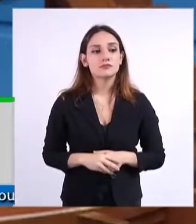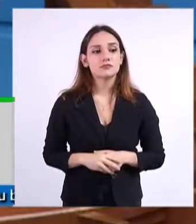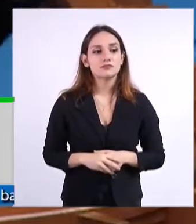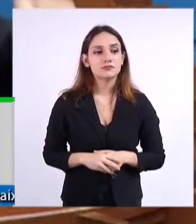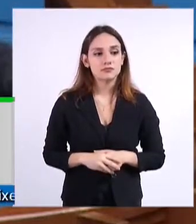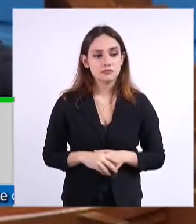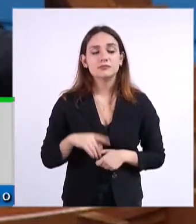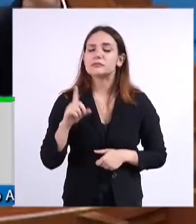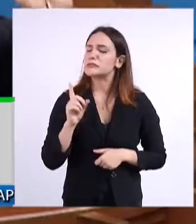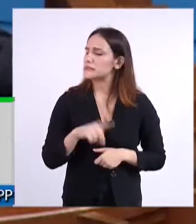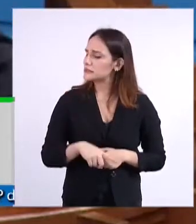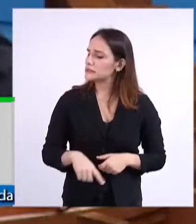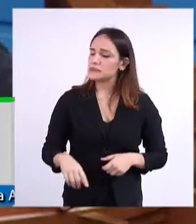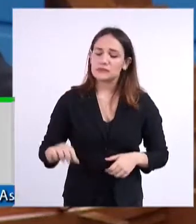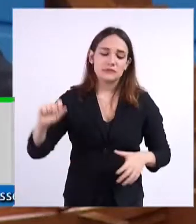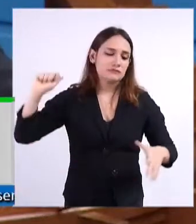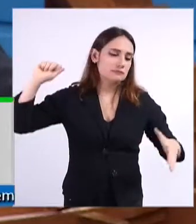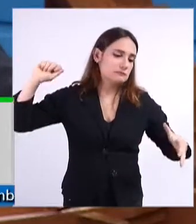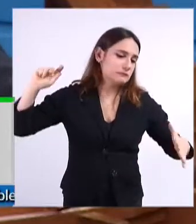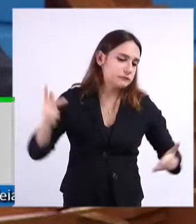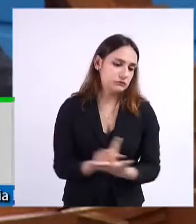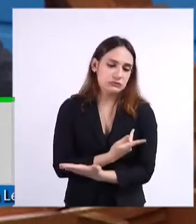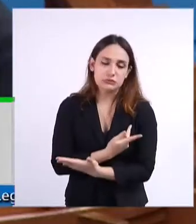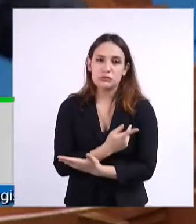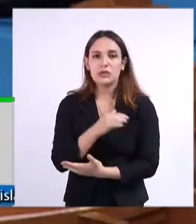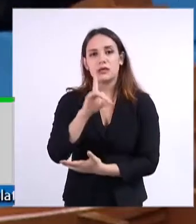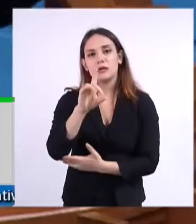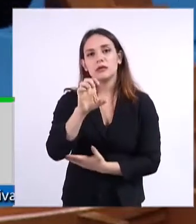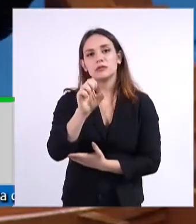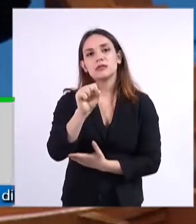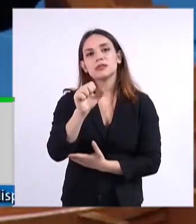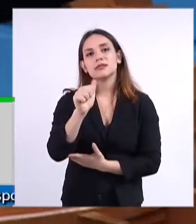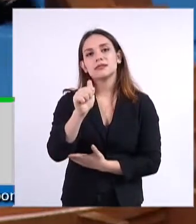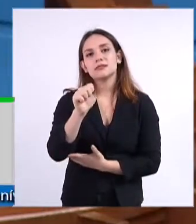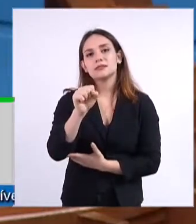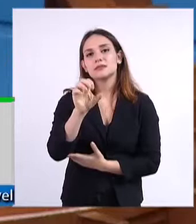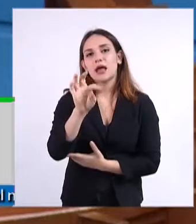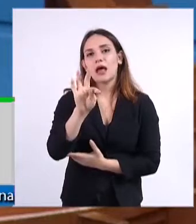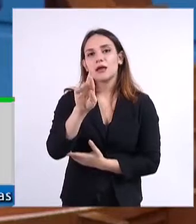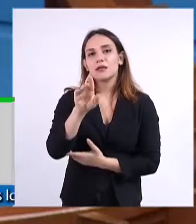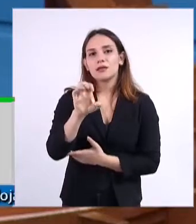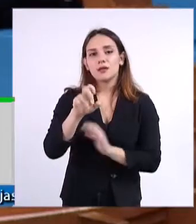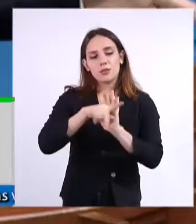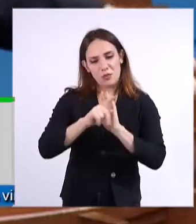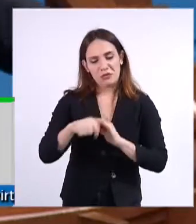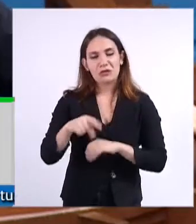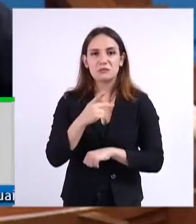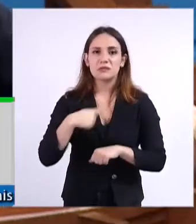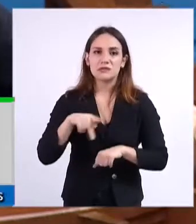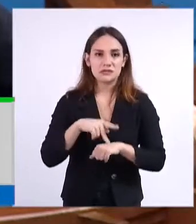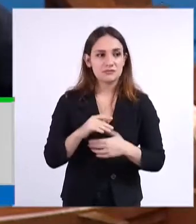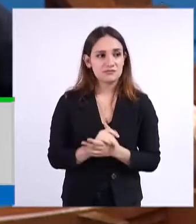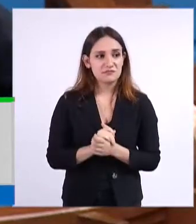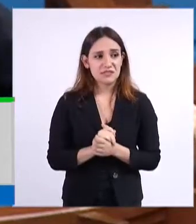é um desastre para o nosso país. Se ele não corrigir algumas